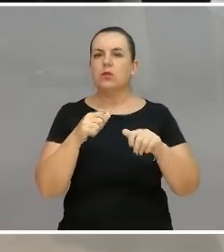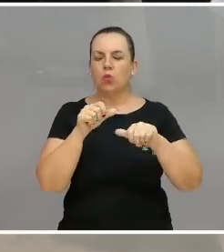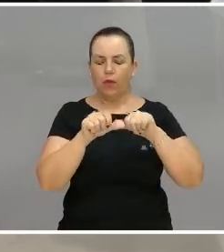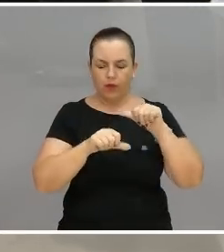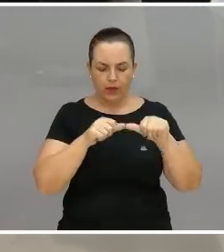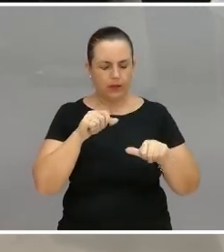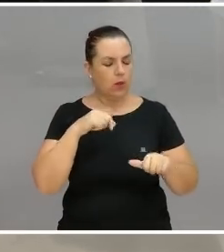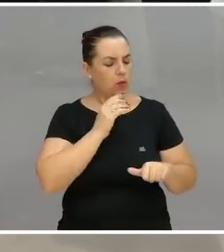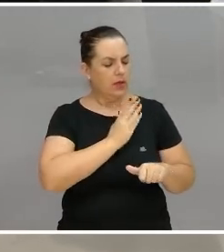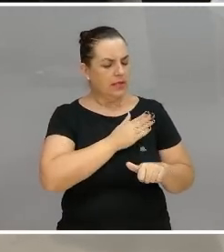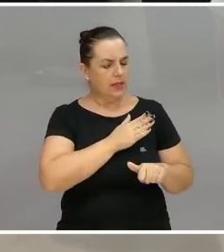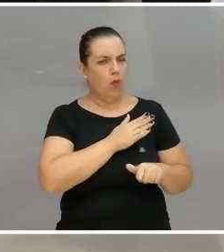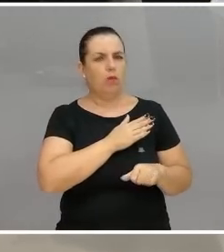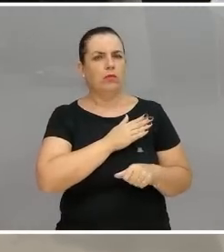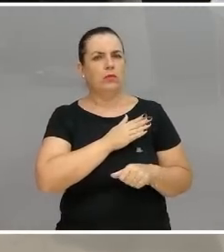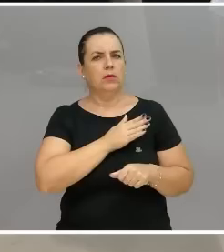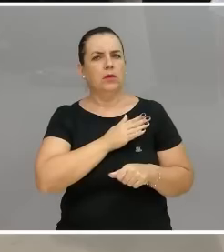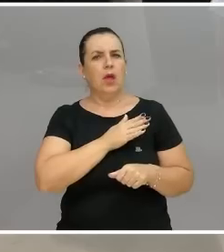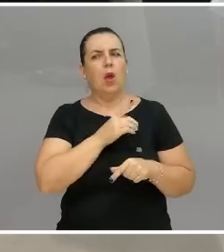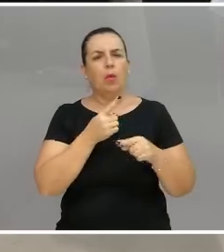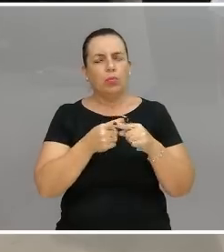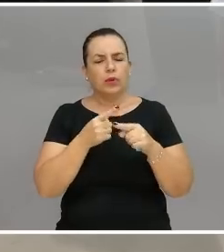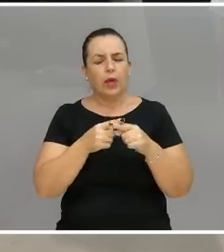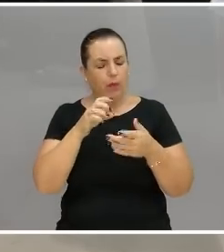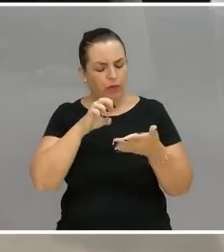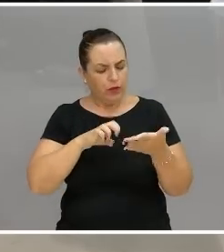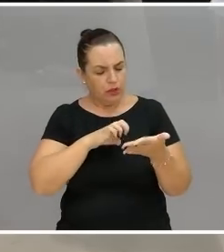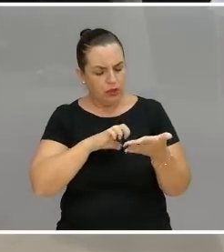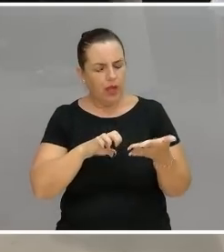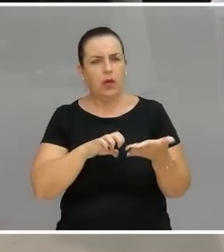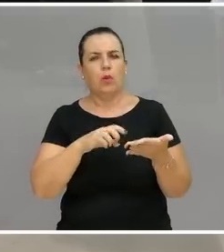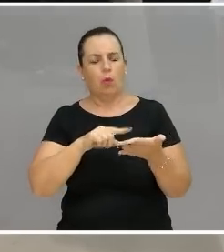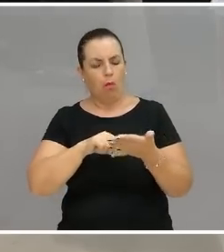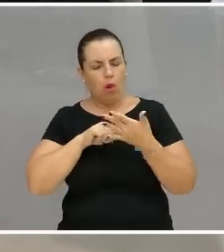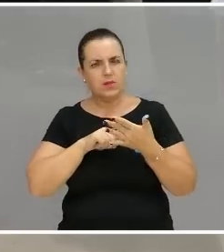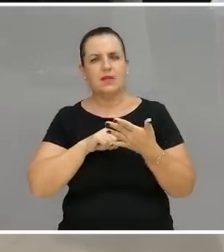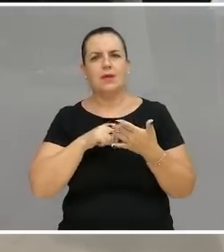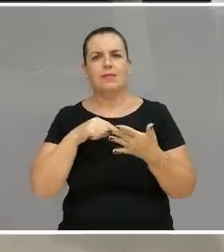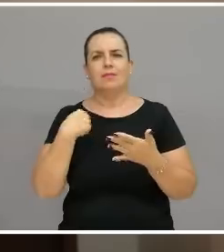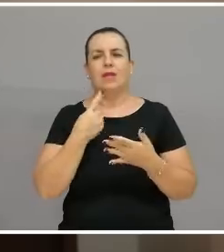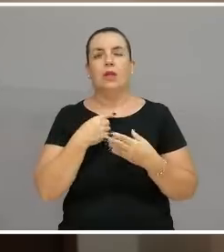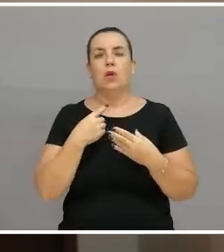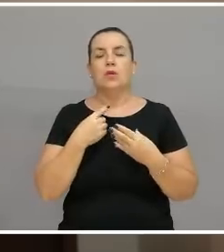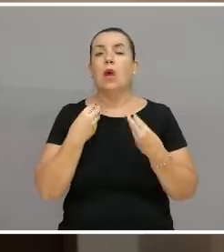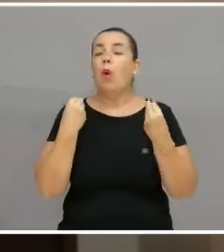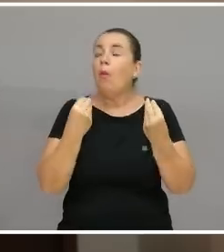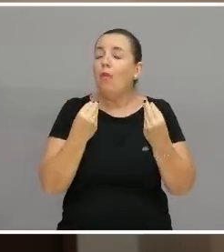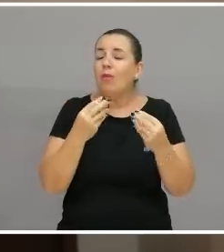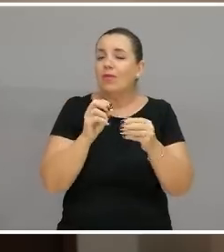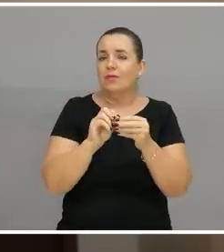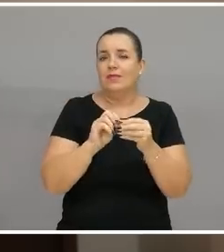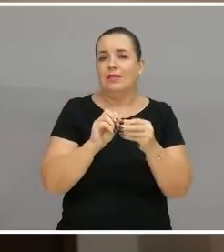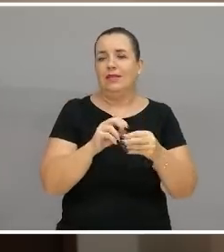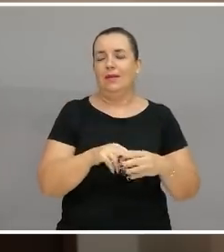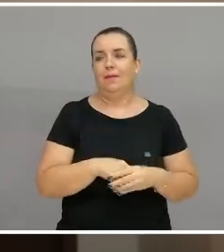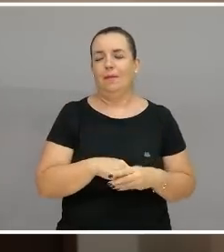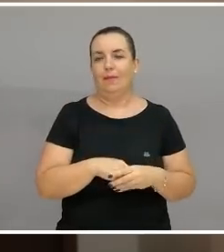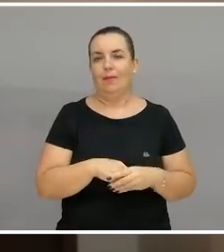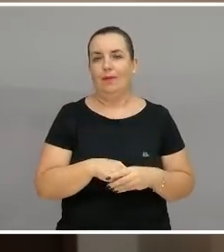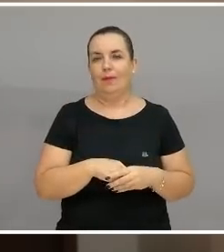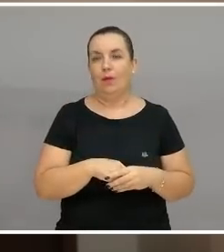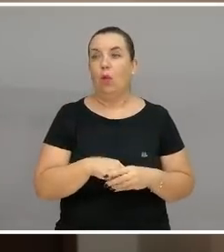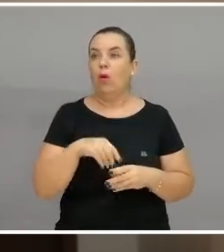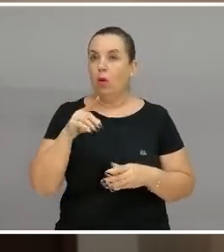Se você por acaso entrar numa cidade e não for bem recebido, aqueles que foram em nome de